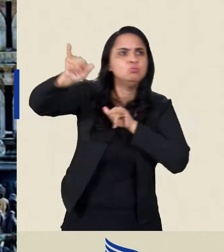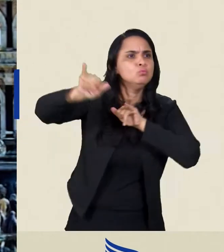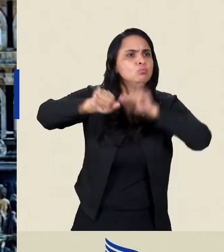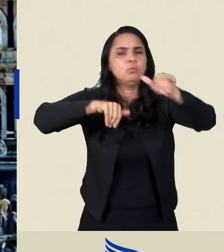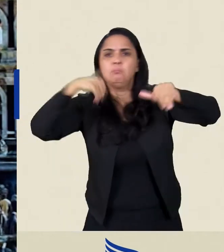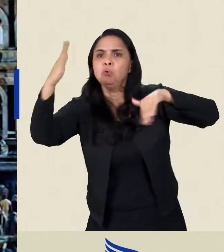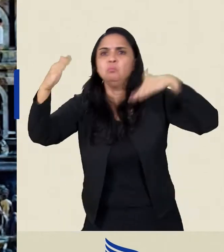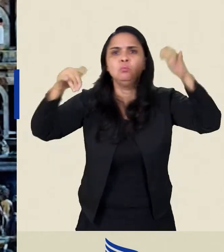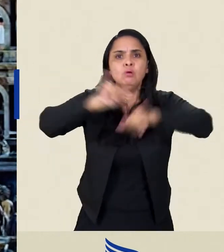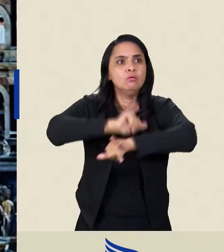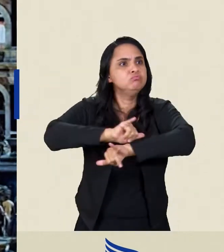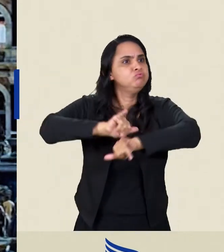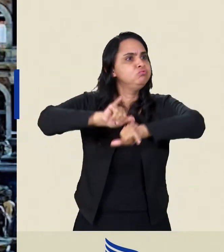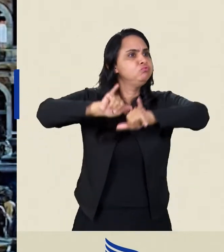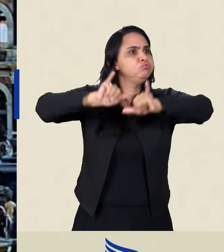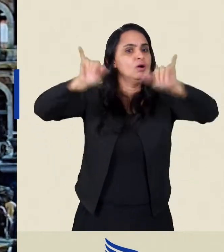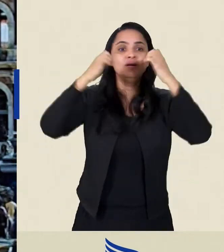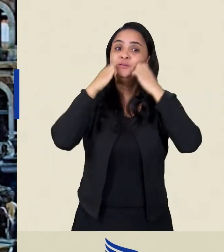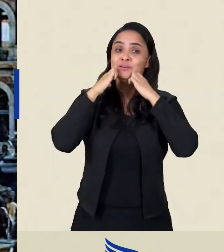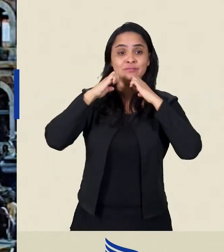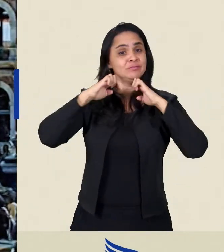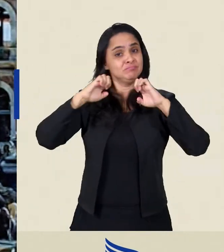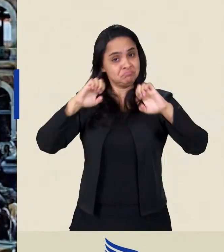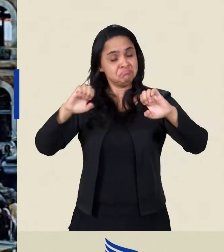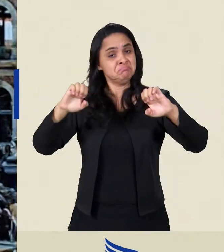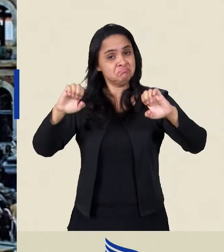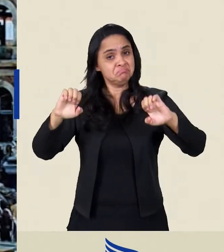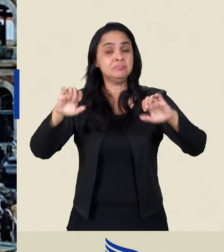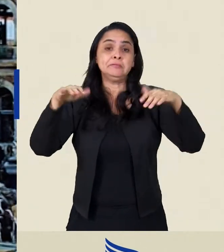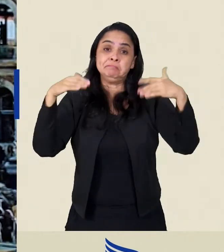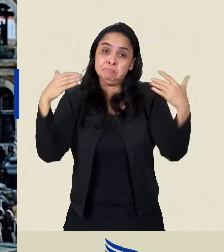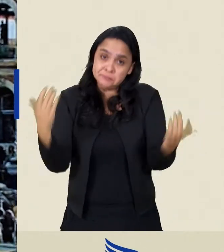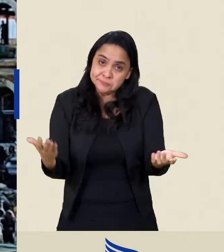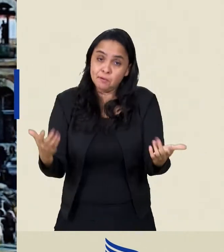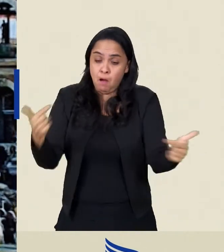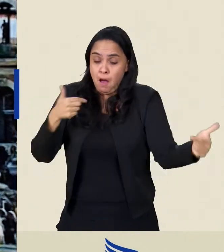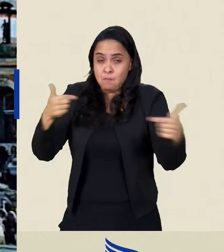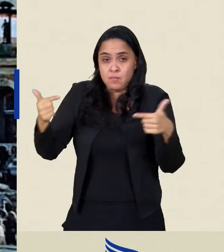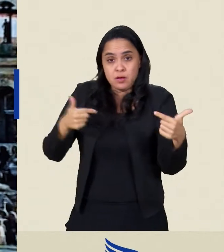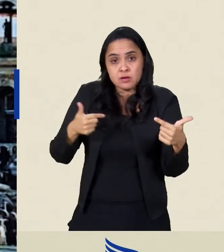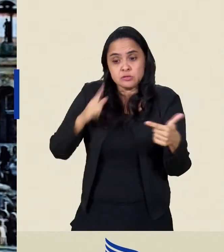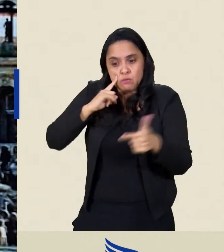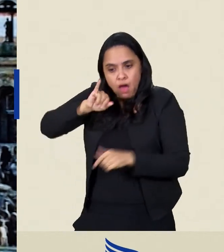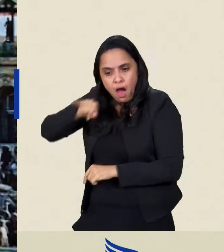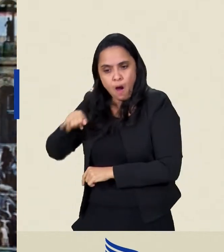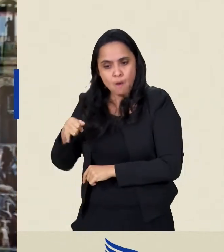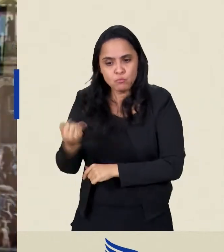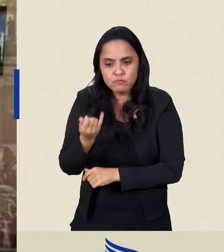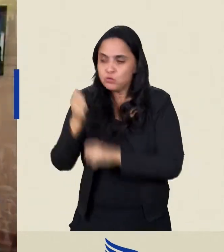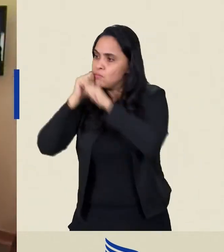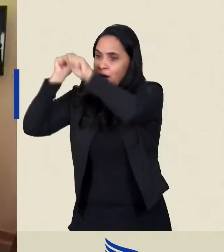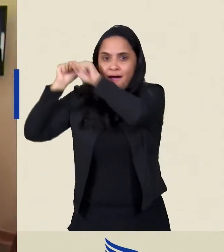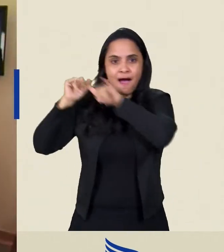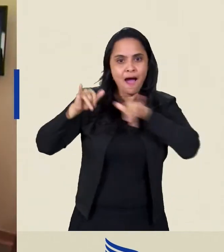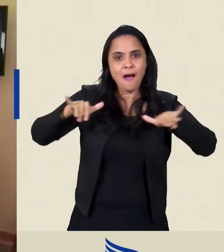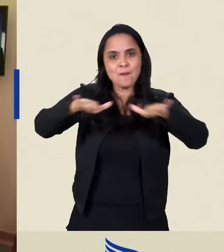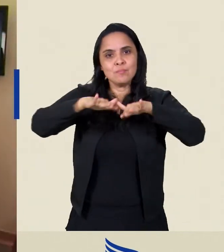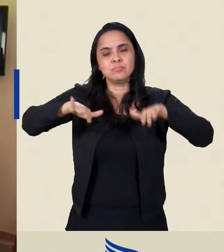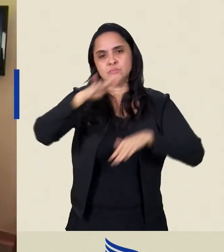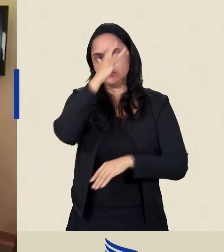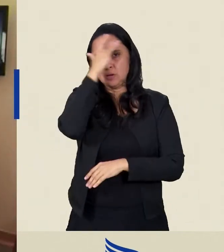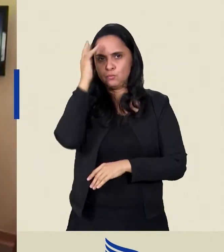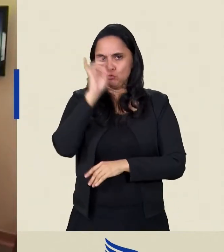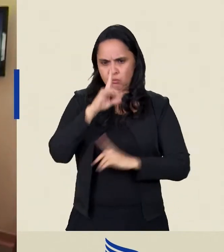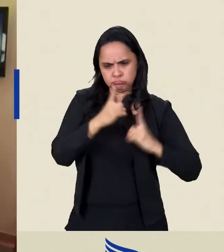a palavra, anunciando o evangelho. Então a perseguição se transformou num meio de graça, não apenas para